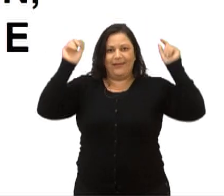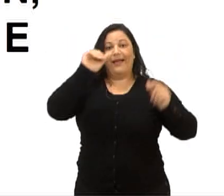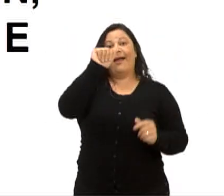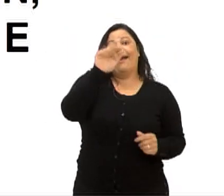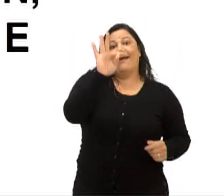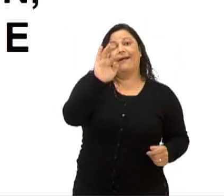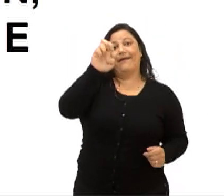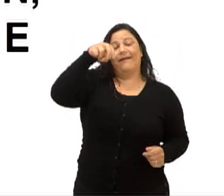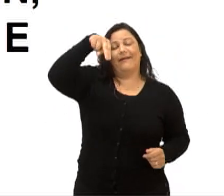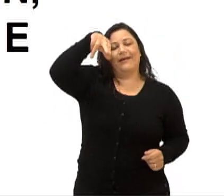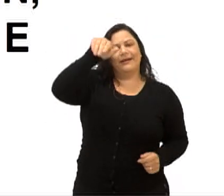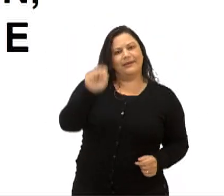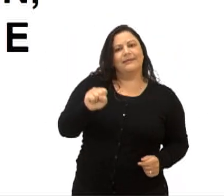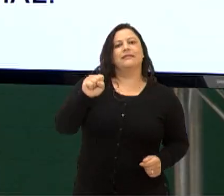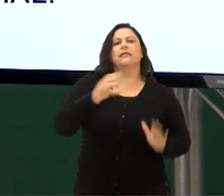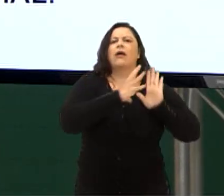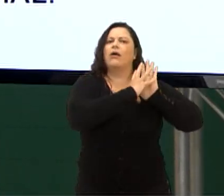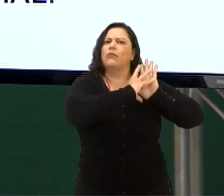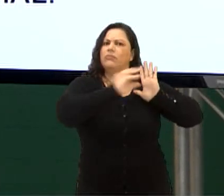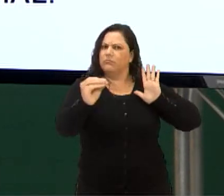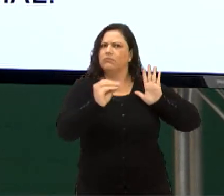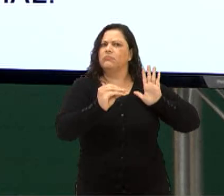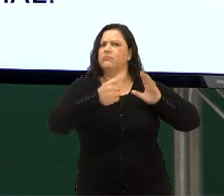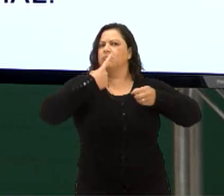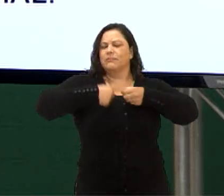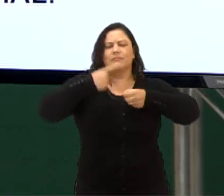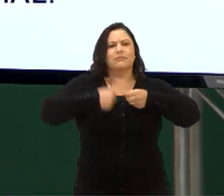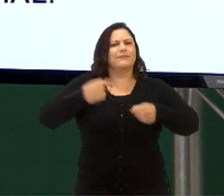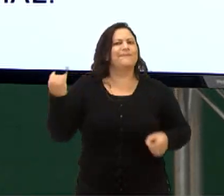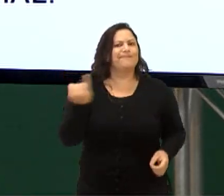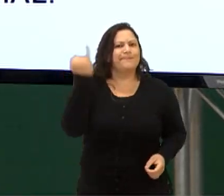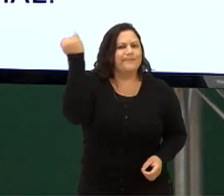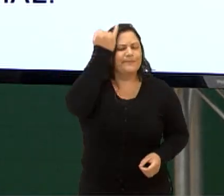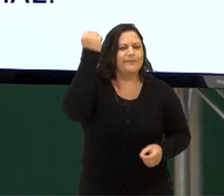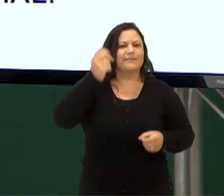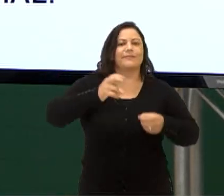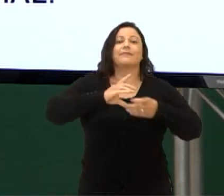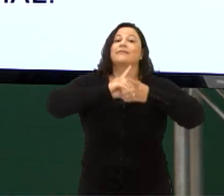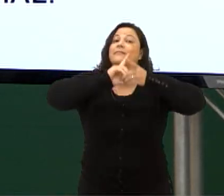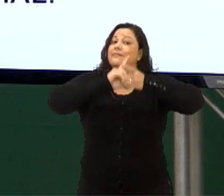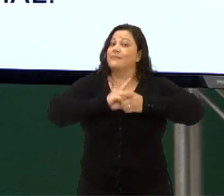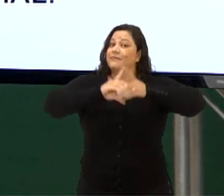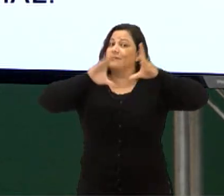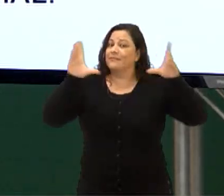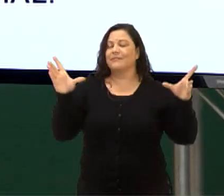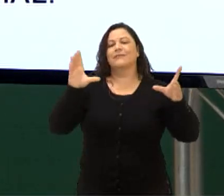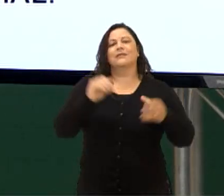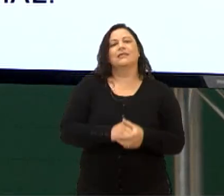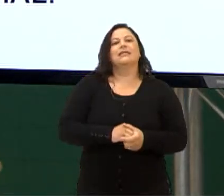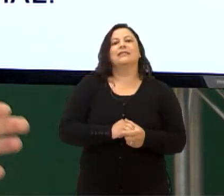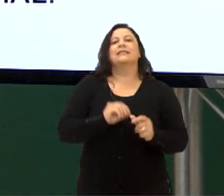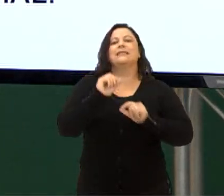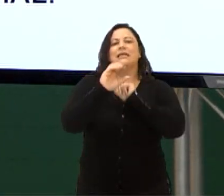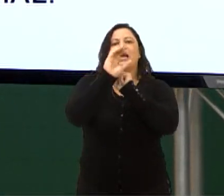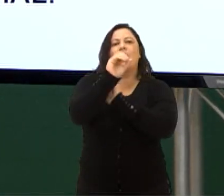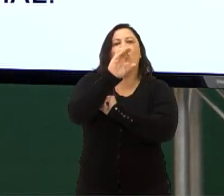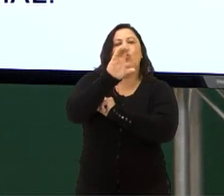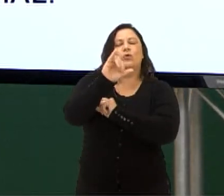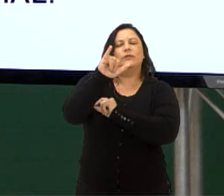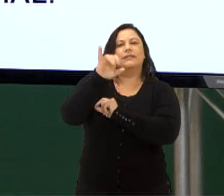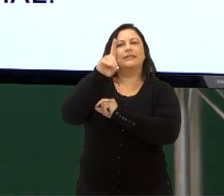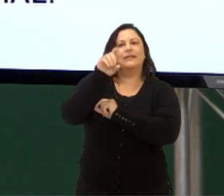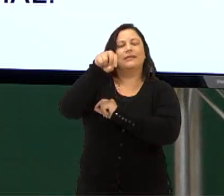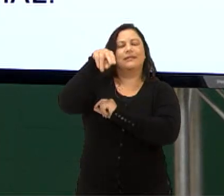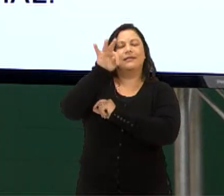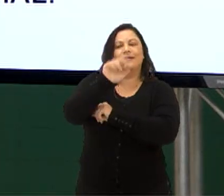modelo muito importante quando a gente fala em democracia ocidental. Essa ideia nasce lá em Atenas.